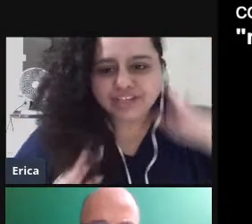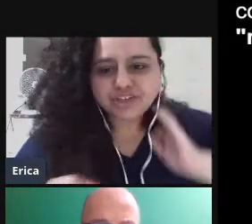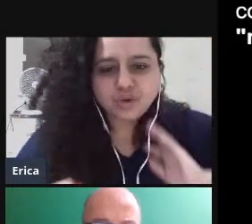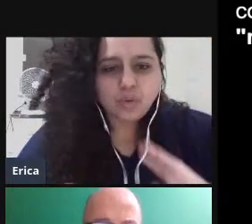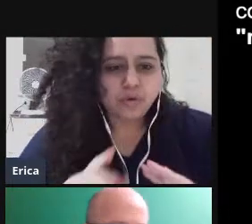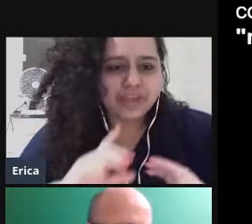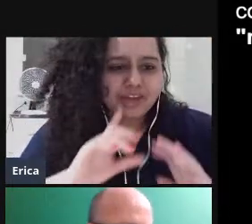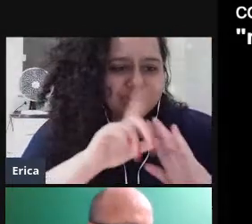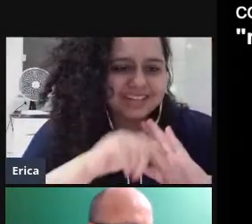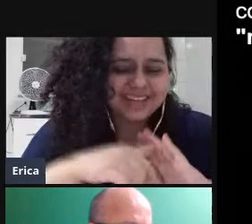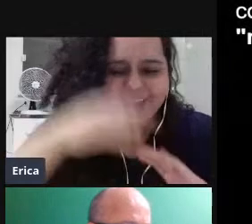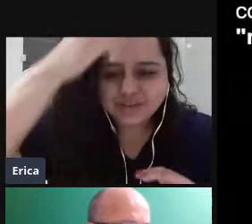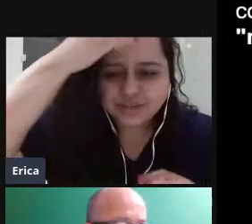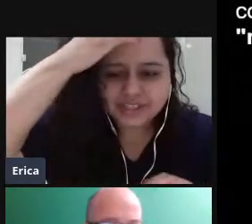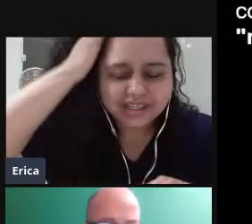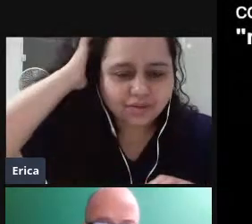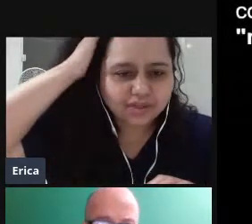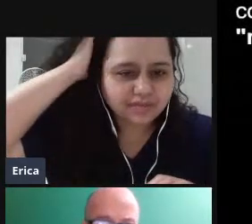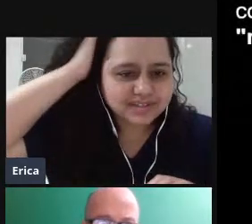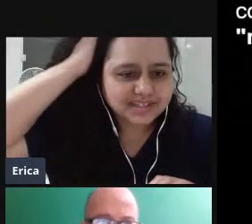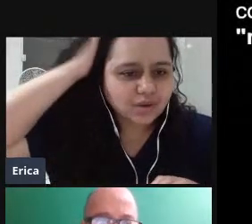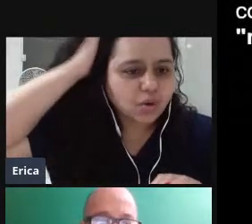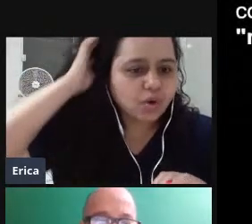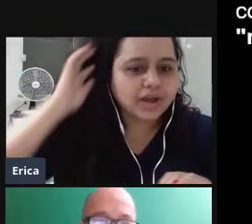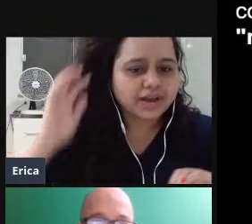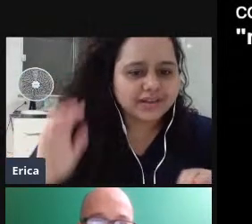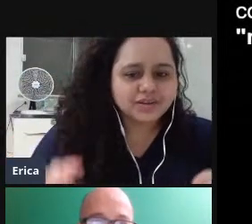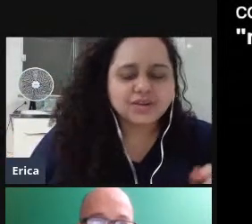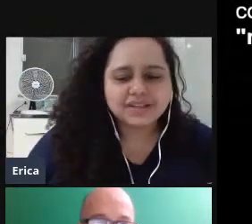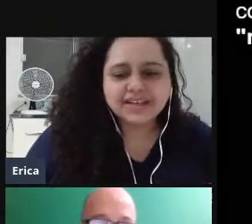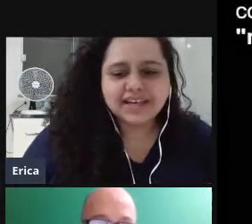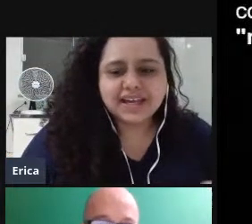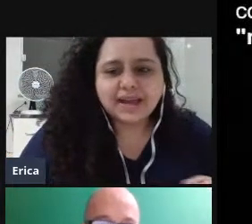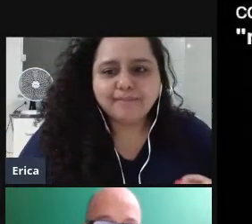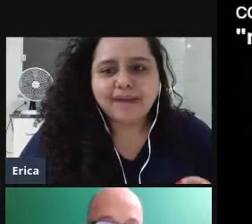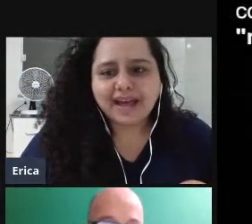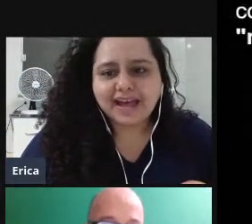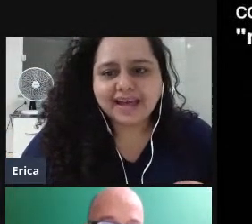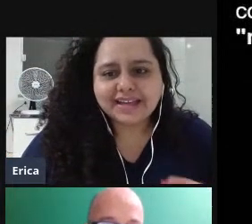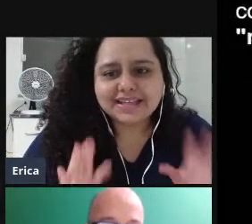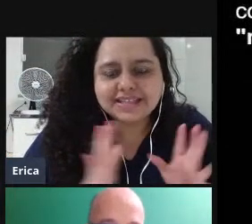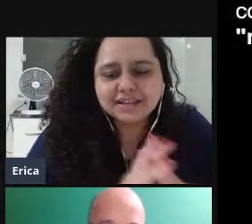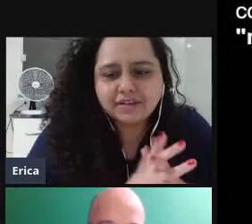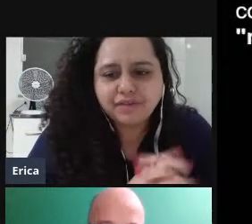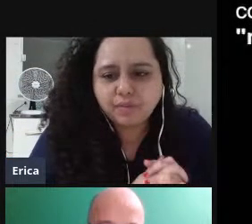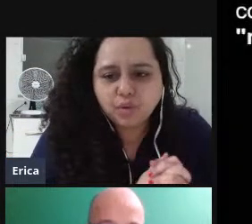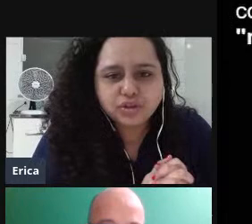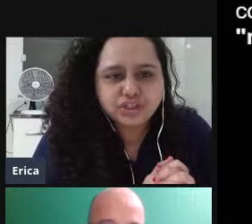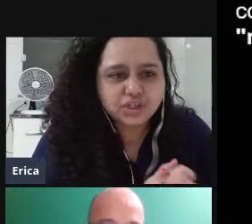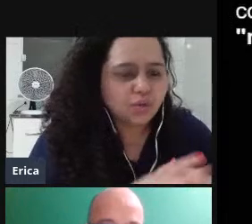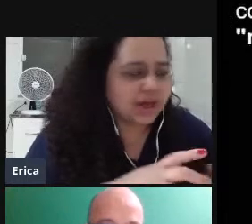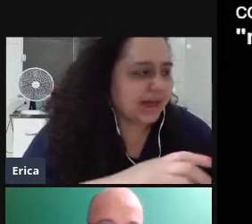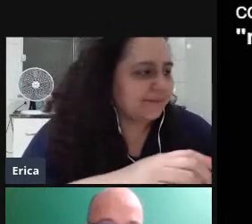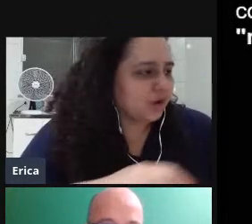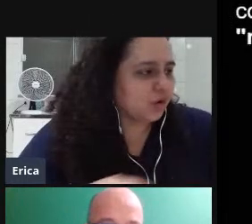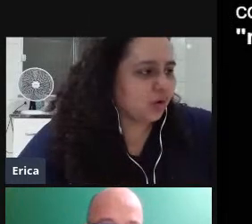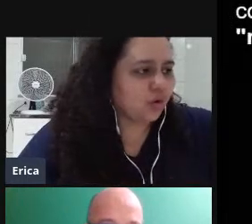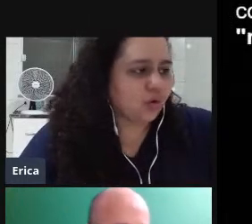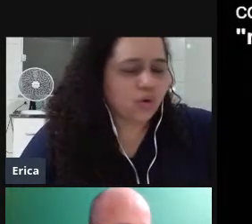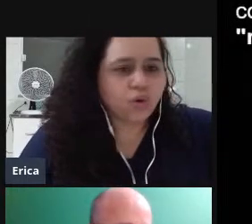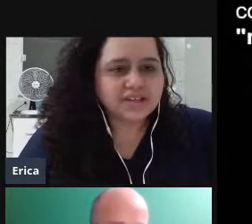Chega para a gente com um pouquinho de atraso aqui o que vocês estão colocando, mas vamos